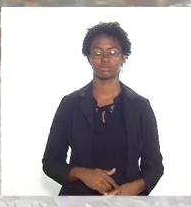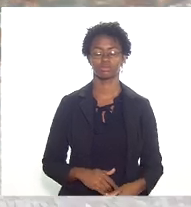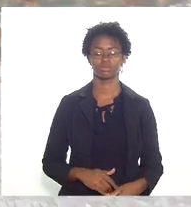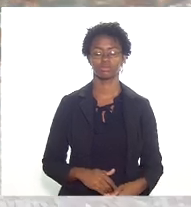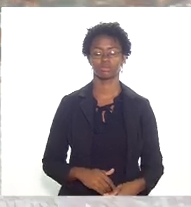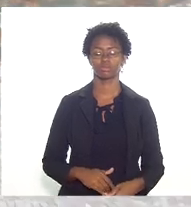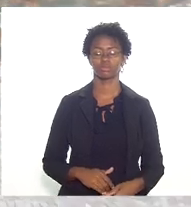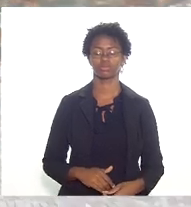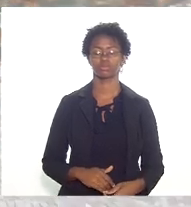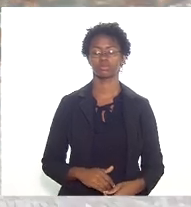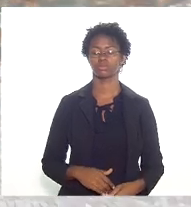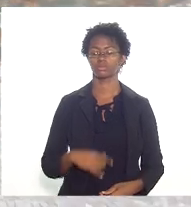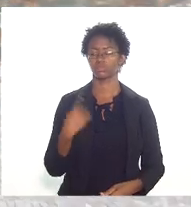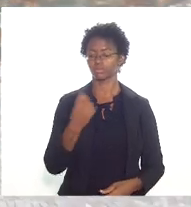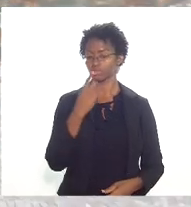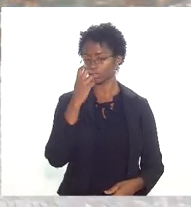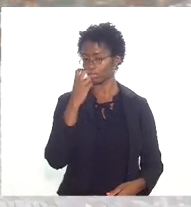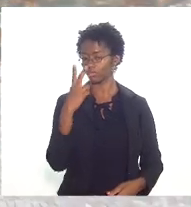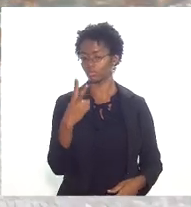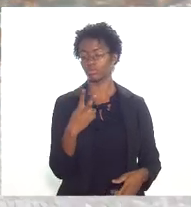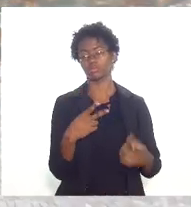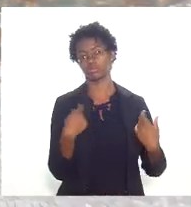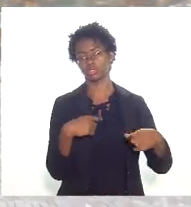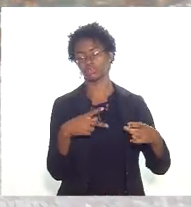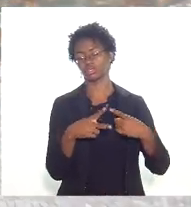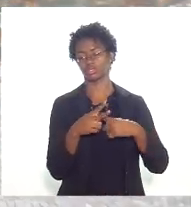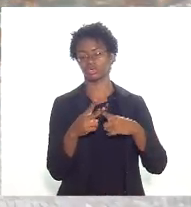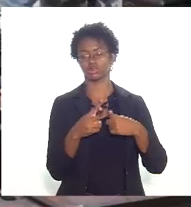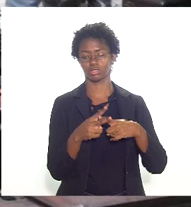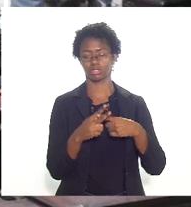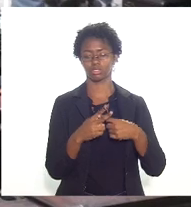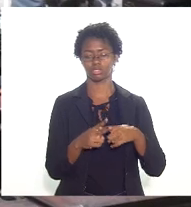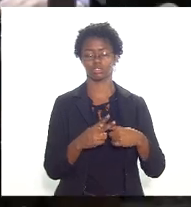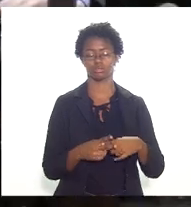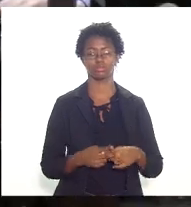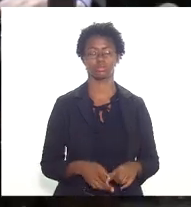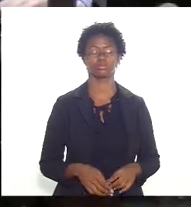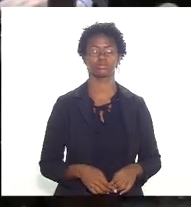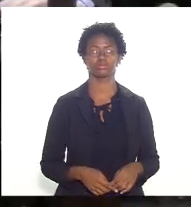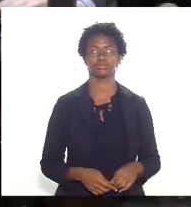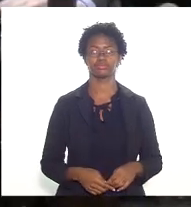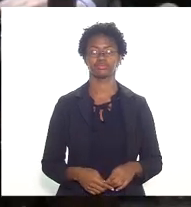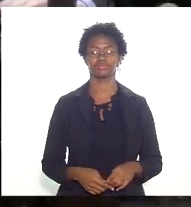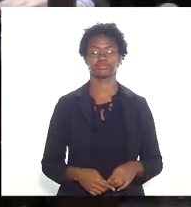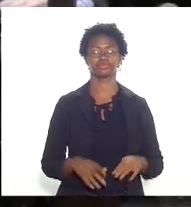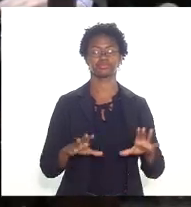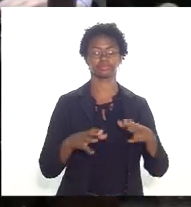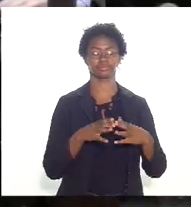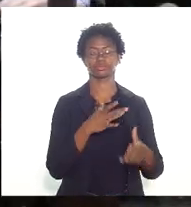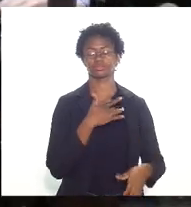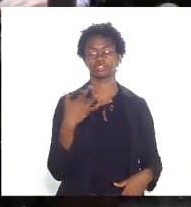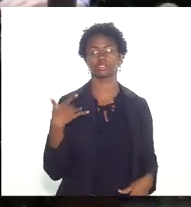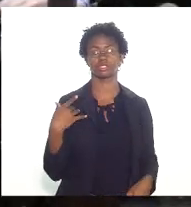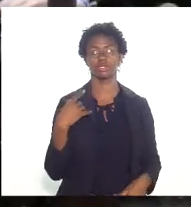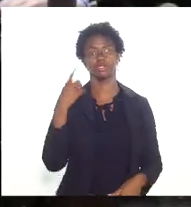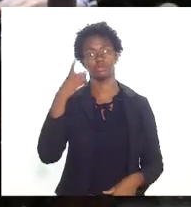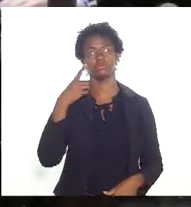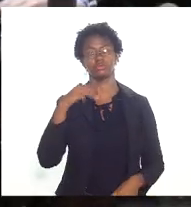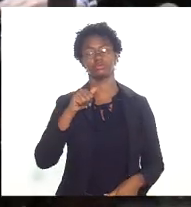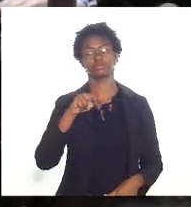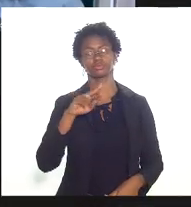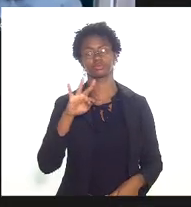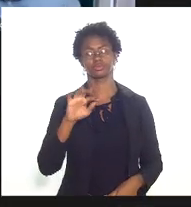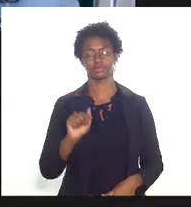o parecer pela constitucionalidade com emendas seu presidente pela comissão de saúde que tá da Marta Rocha